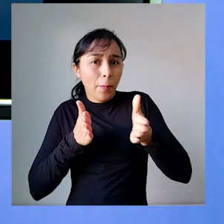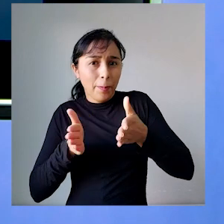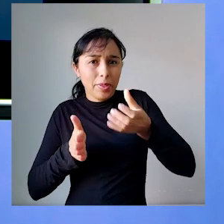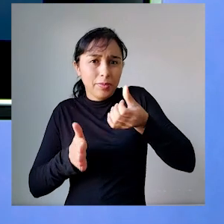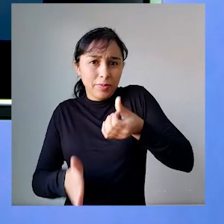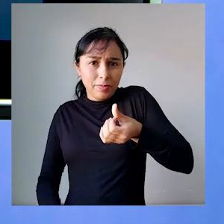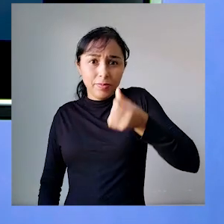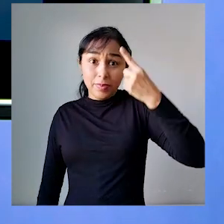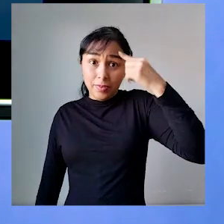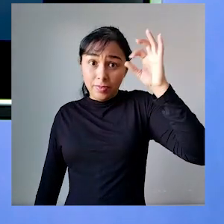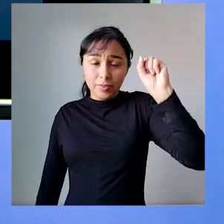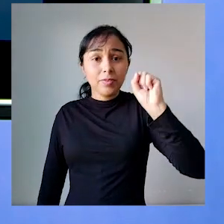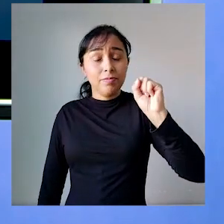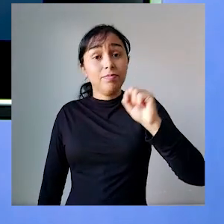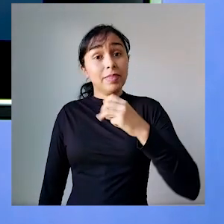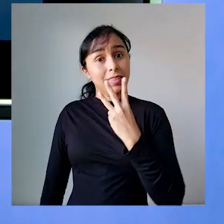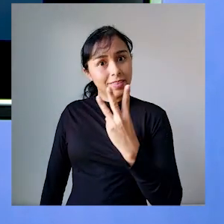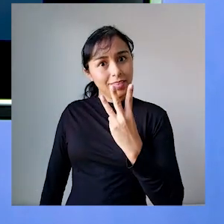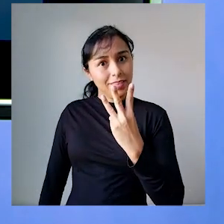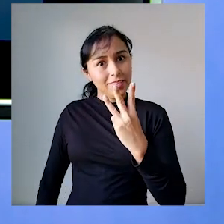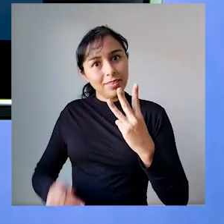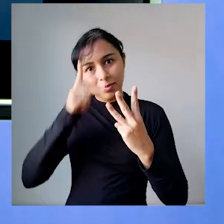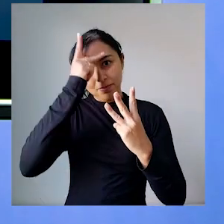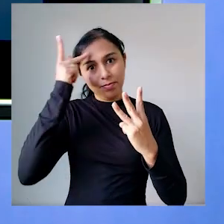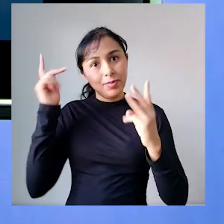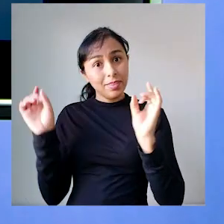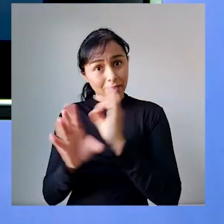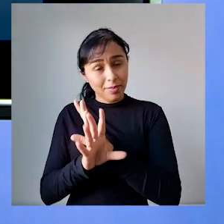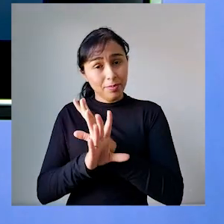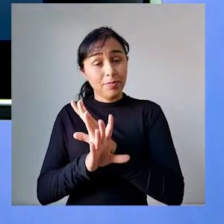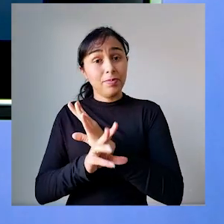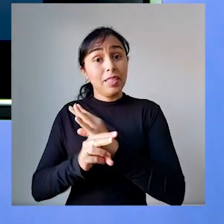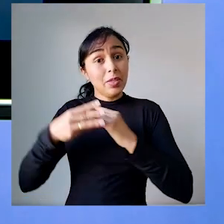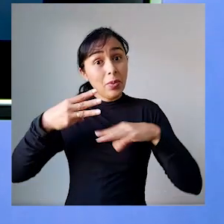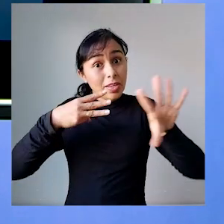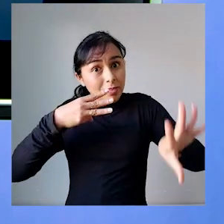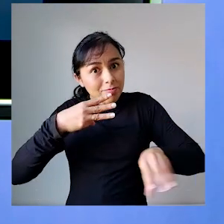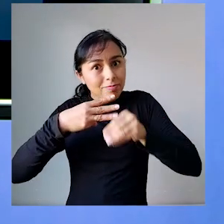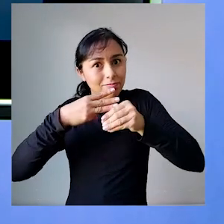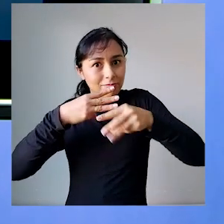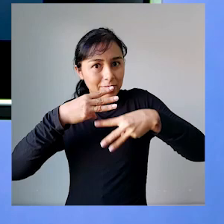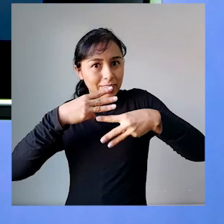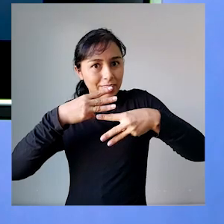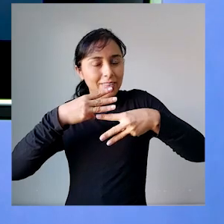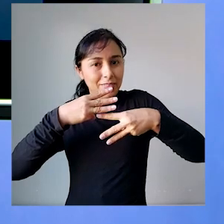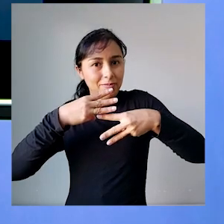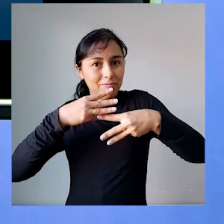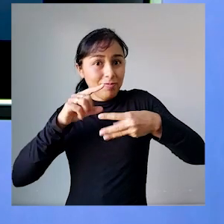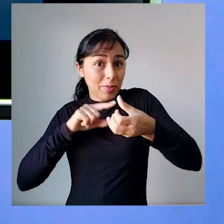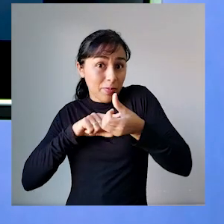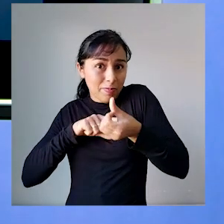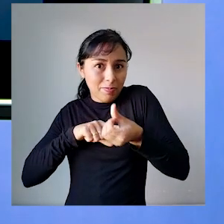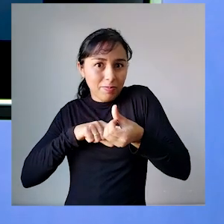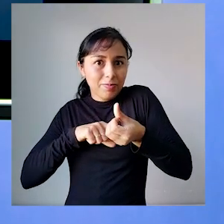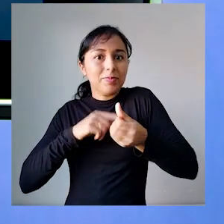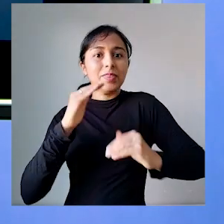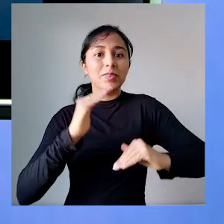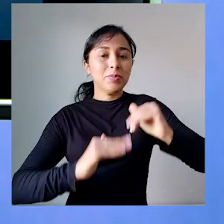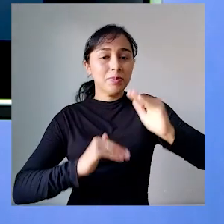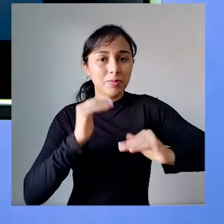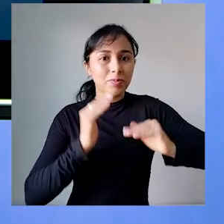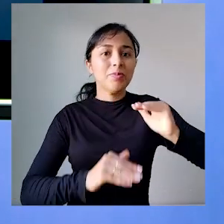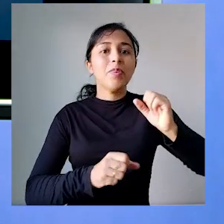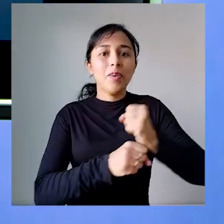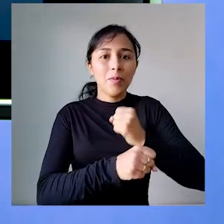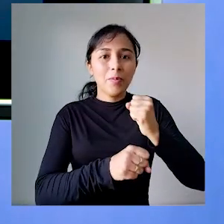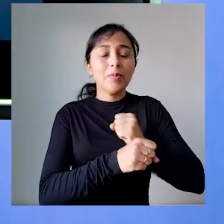pedreiros terminam certa obra, em 3 dias 6 pedreiros fariam o mesmo serviço. Aí ele está